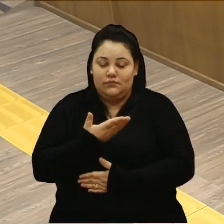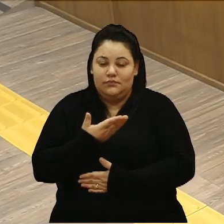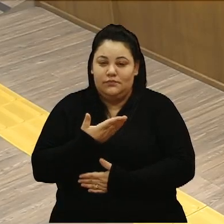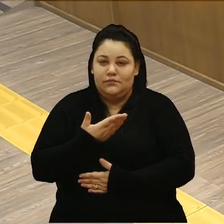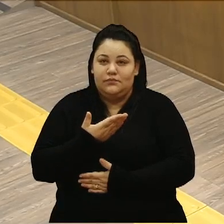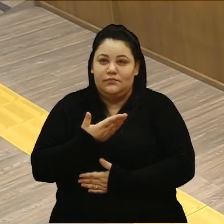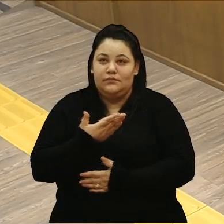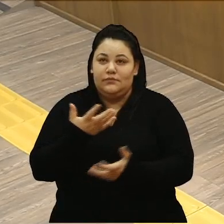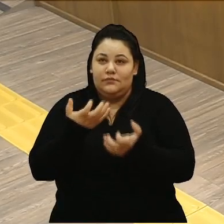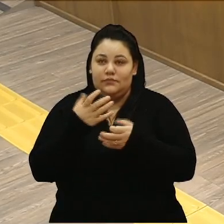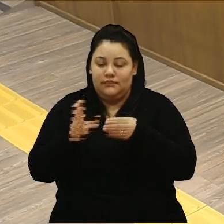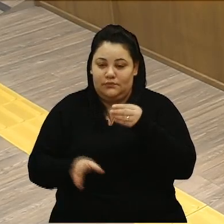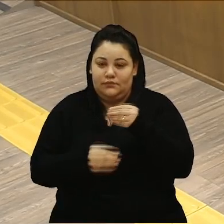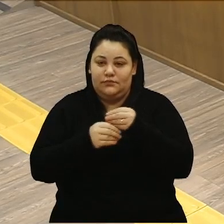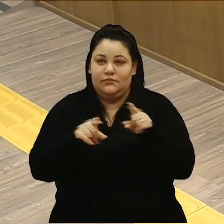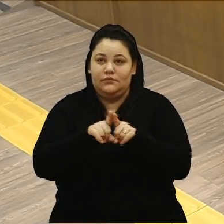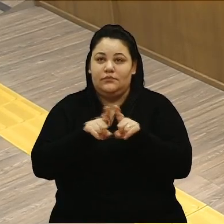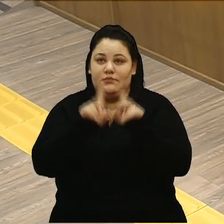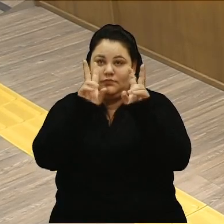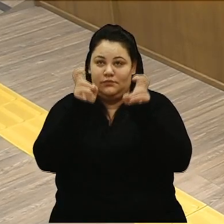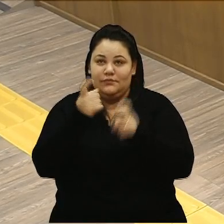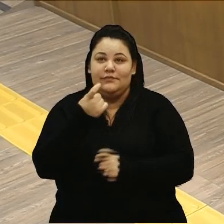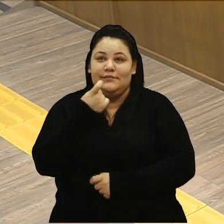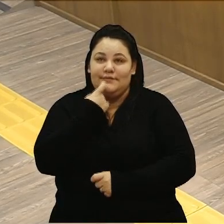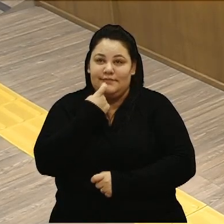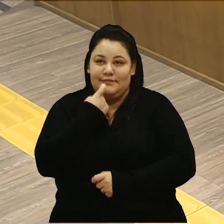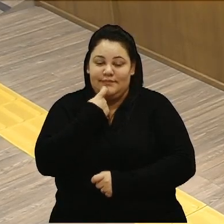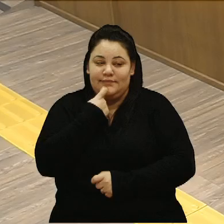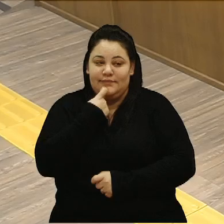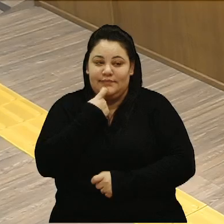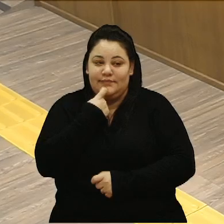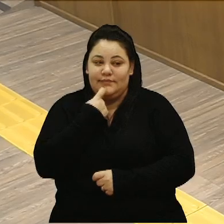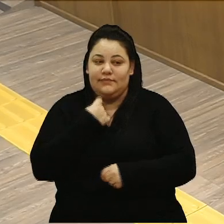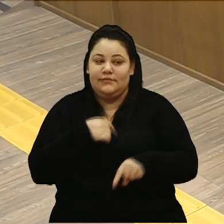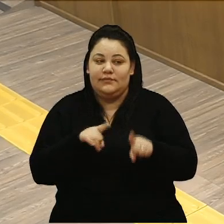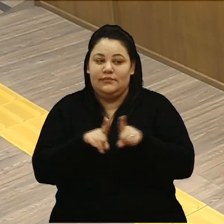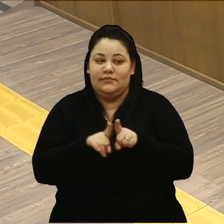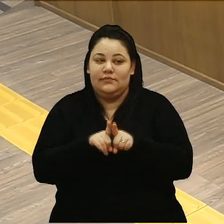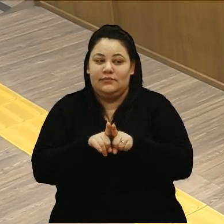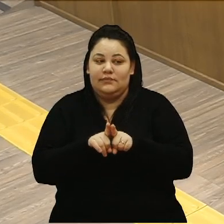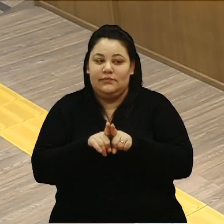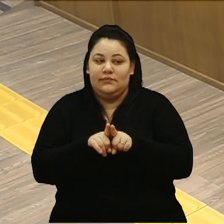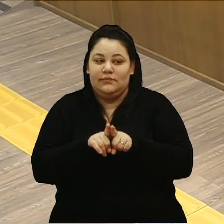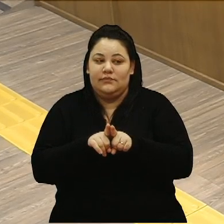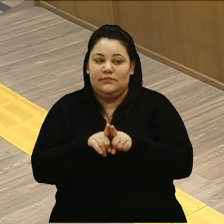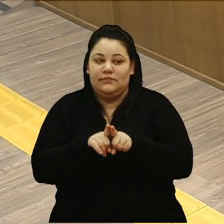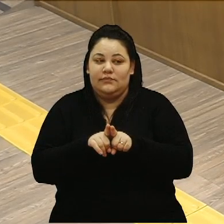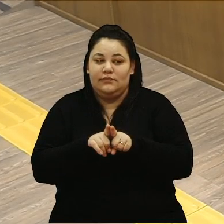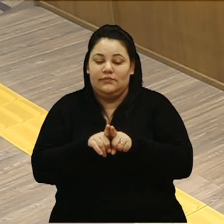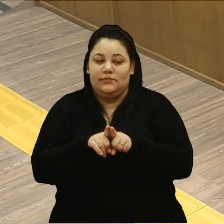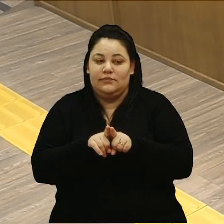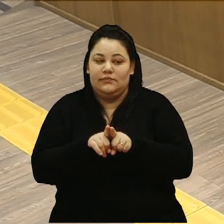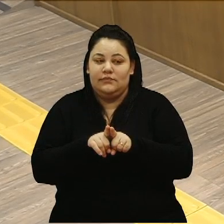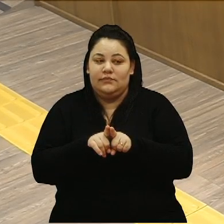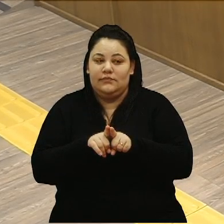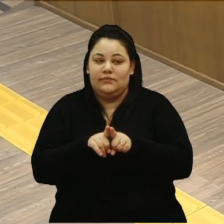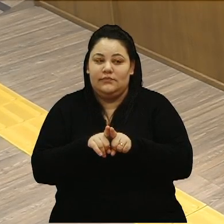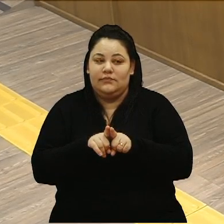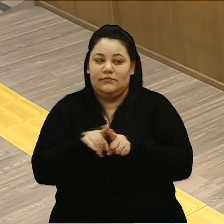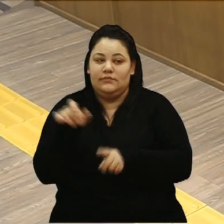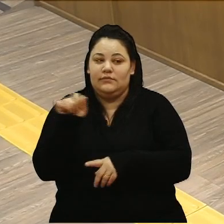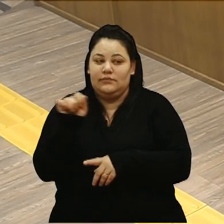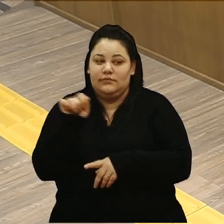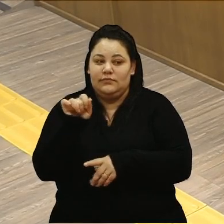vereadora Marisol. Sobre sexta-feira estaremos presentes sem dúvidas nenhuma. Agosto se inicia, né, com o mês de agosto, do Agosto Dourado, e